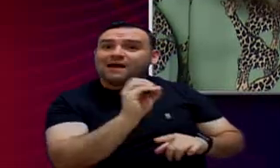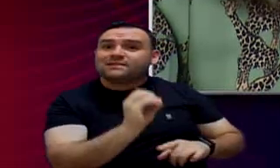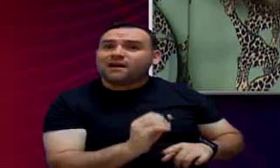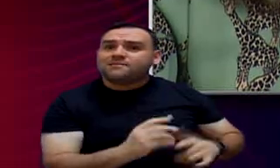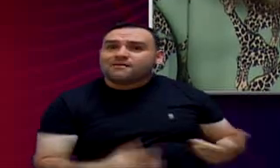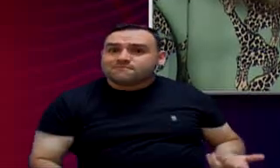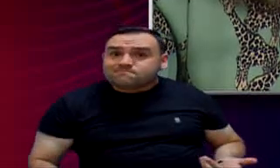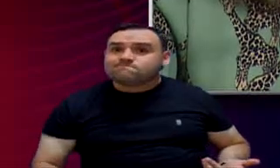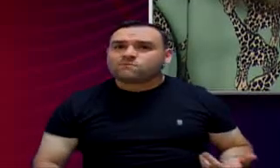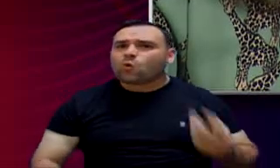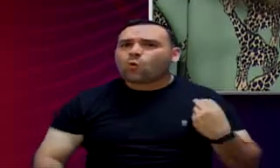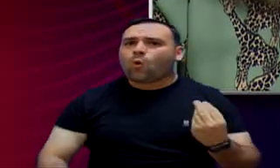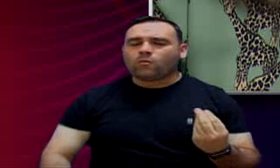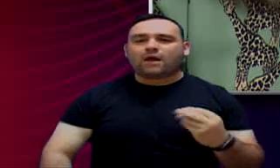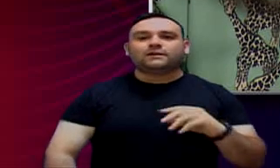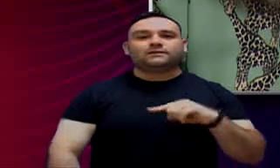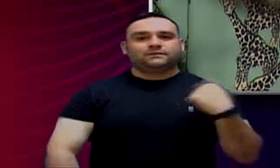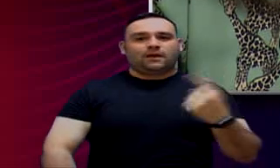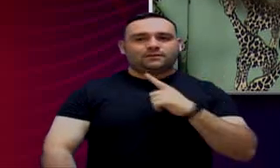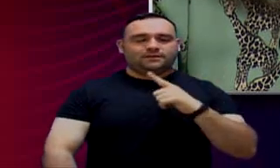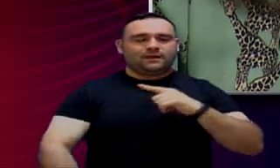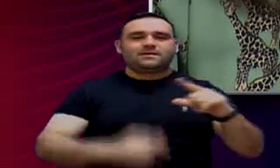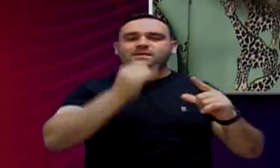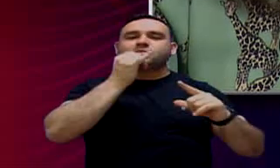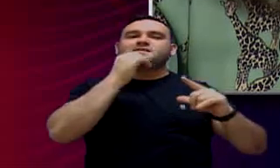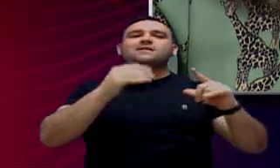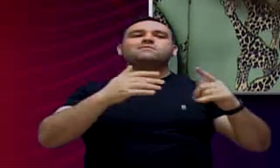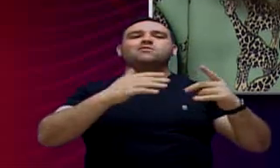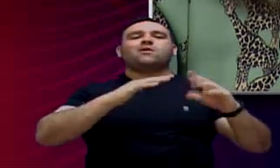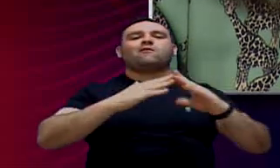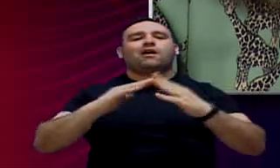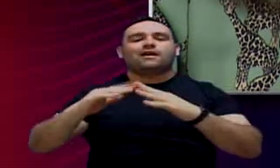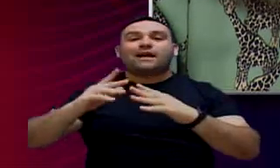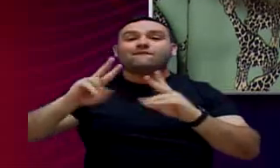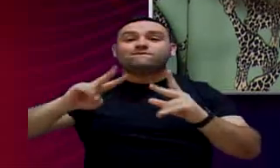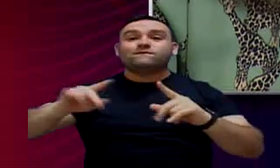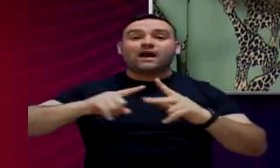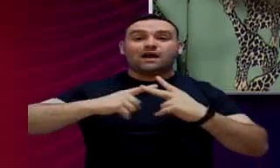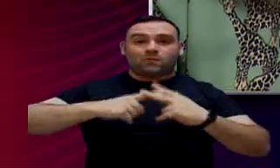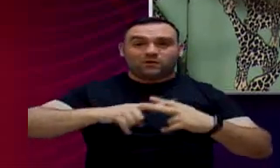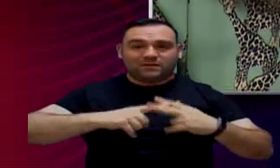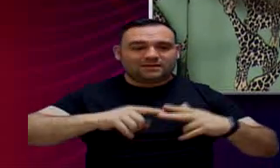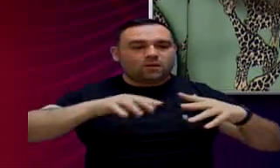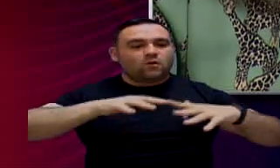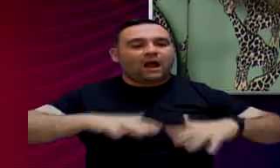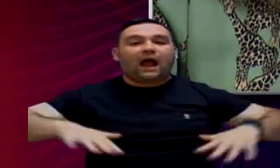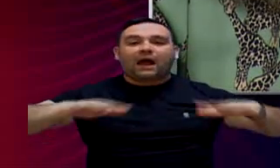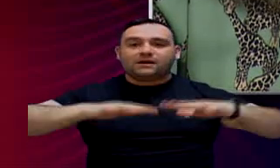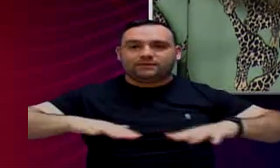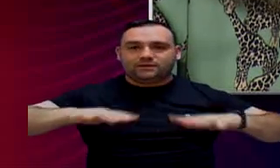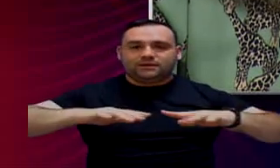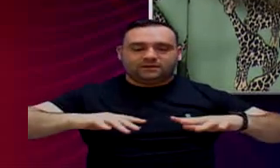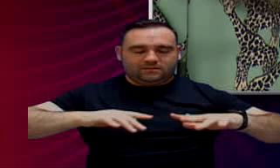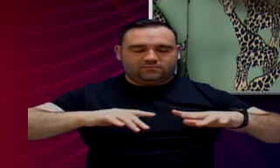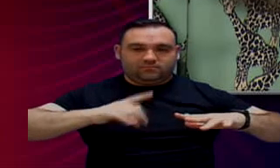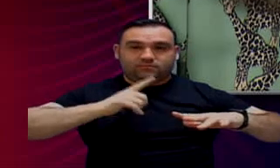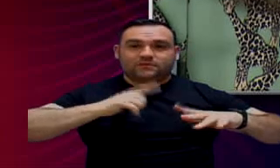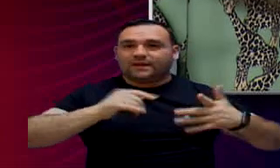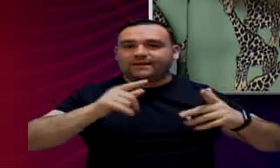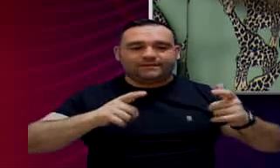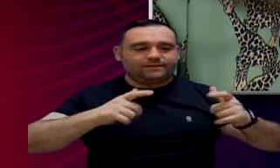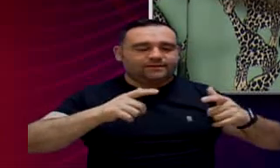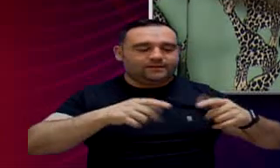questionar quando nós temos na periferia a pessoa vai fazer uma manutenção numa área que a área de regularização